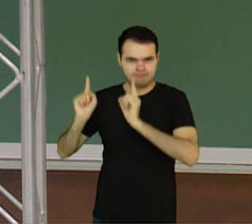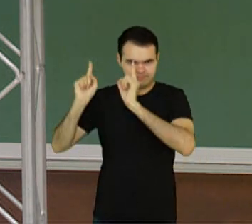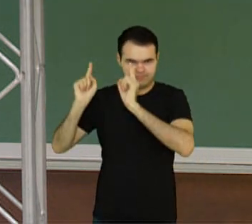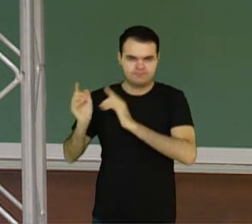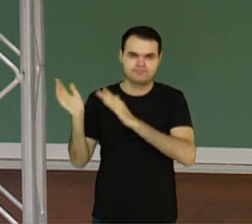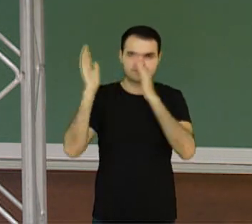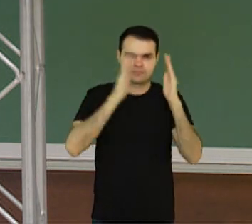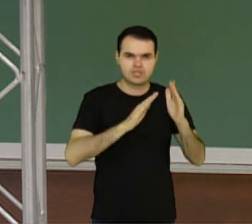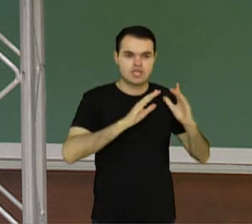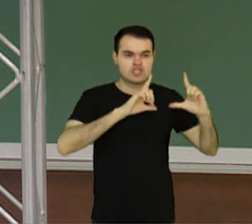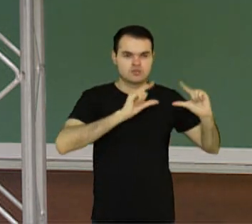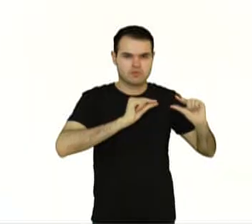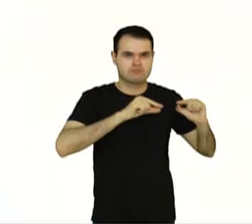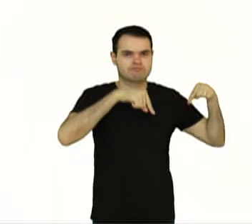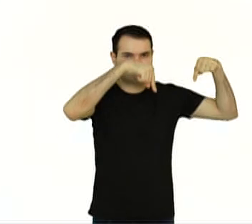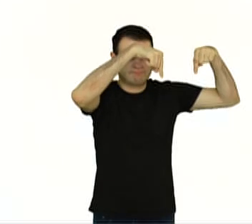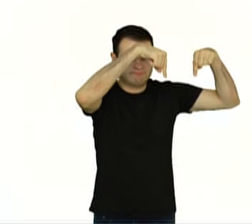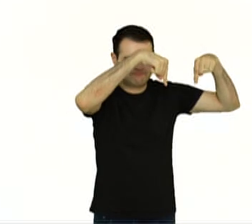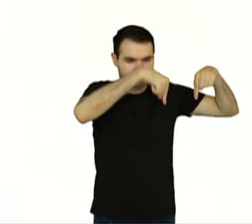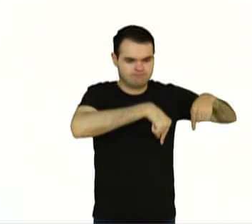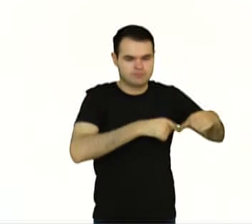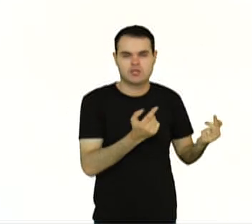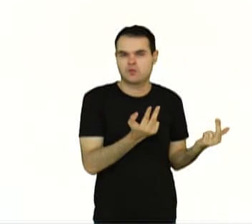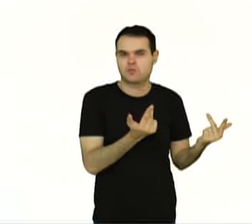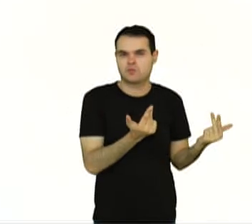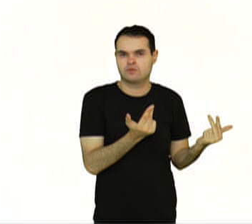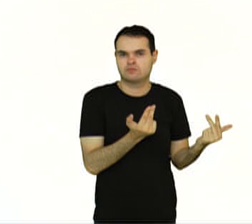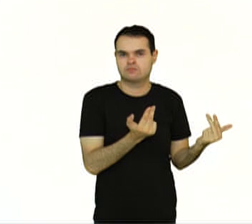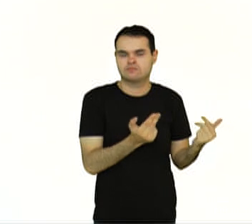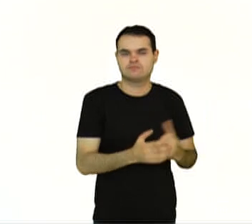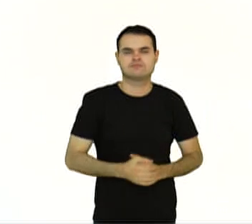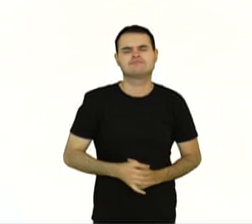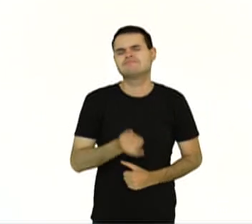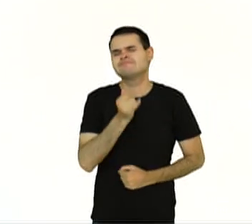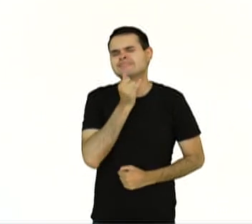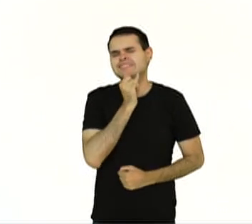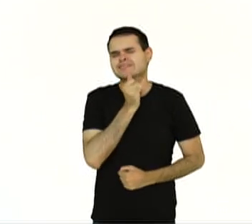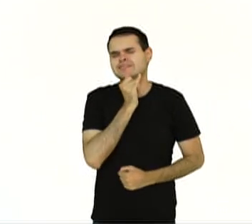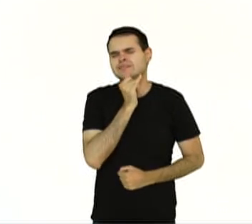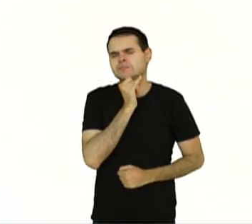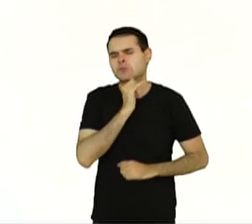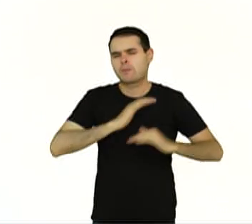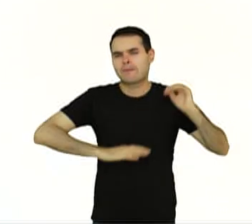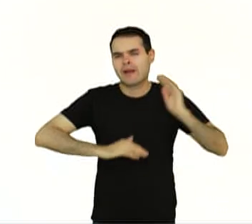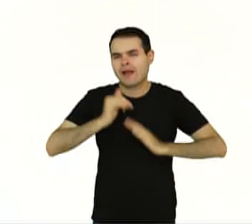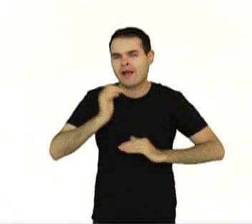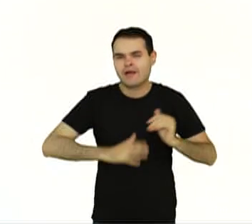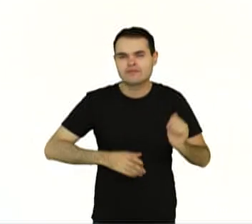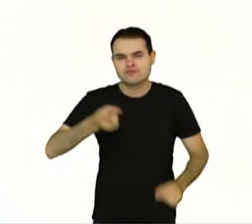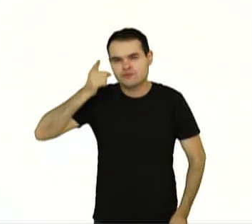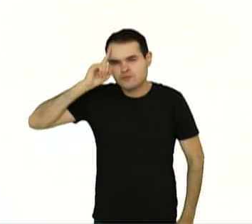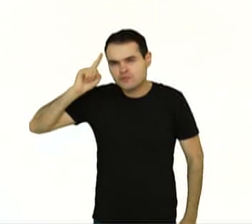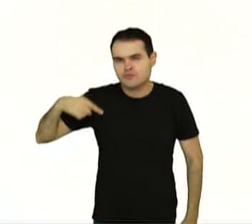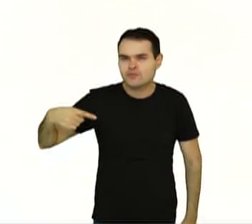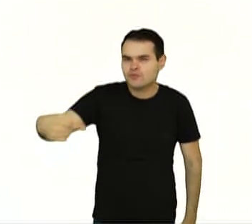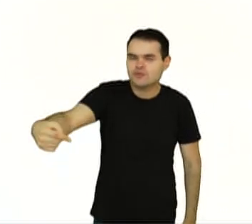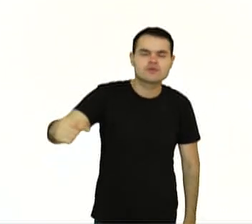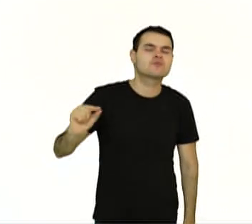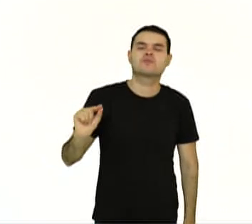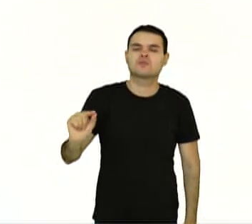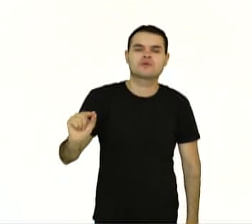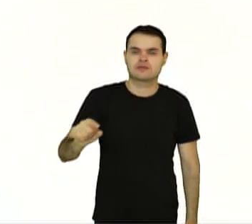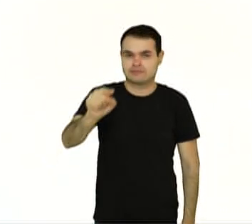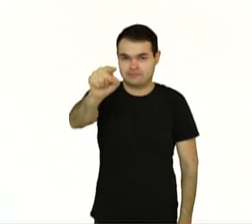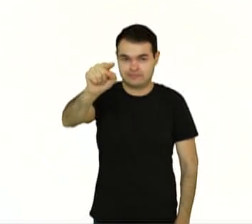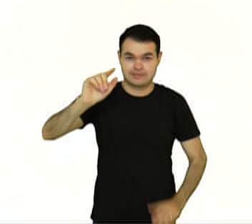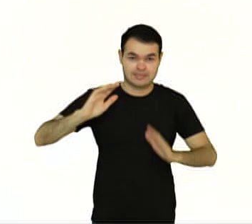grandeza diminui, a outra também vai diminuir. Quer um exemplo bem prático do dia a dia? Veja, lá na